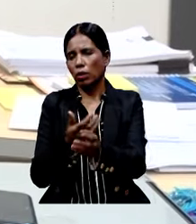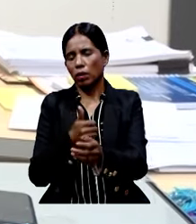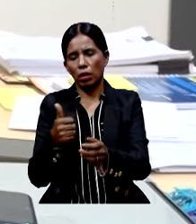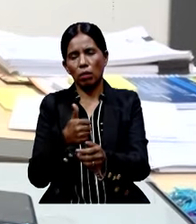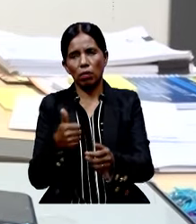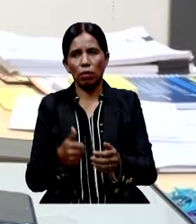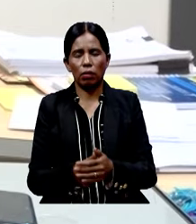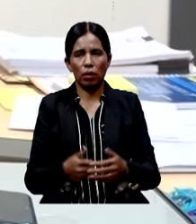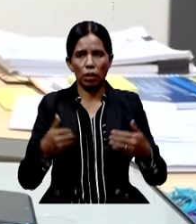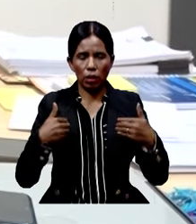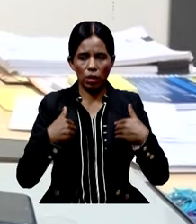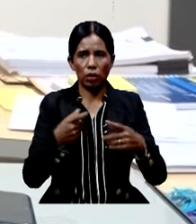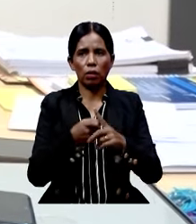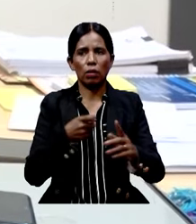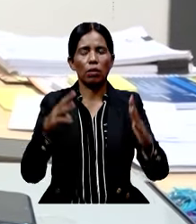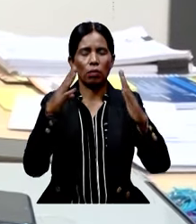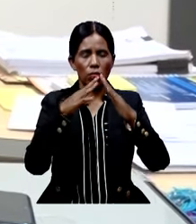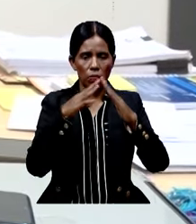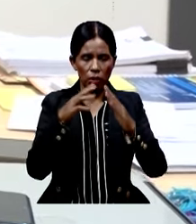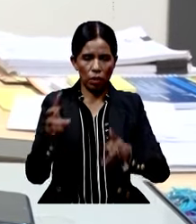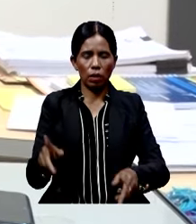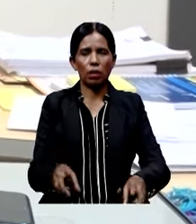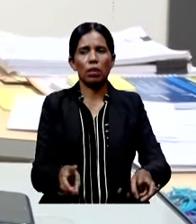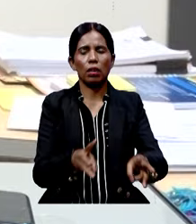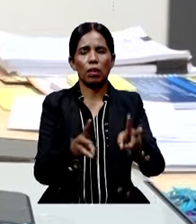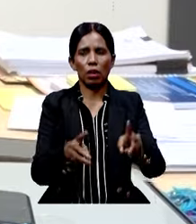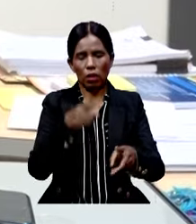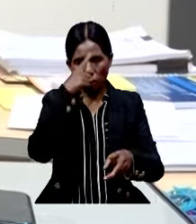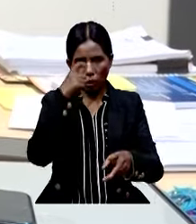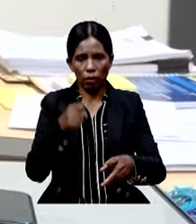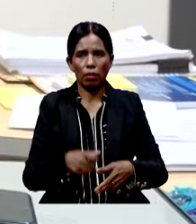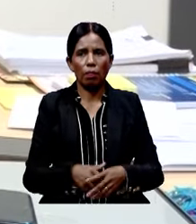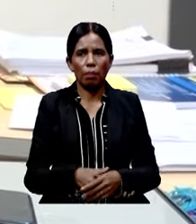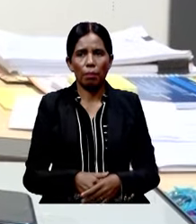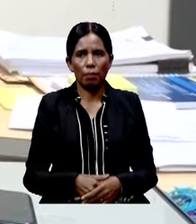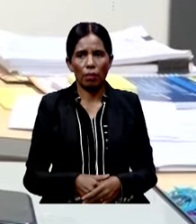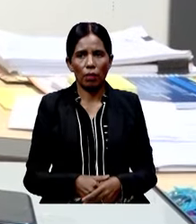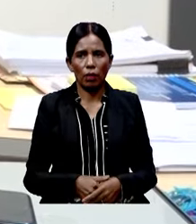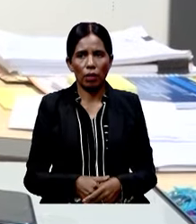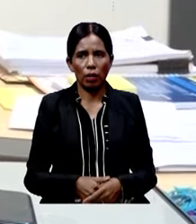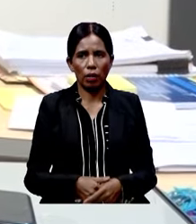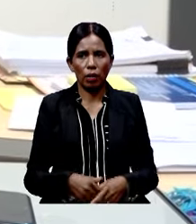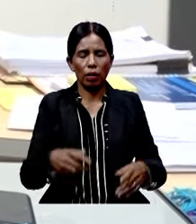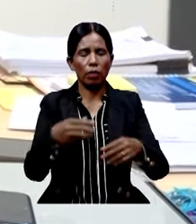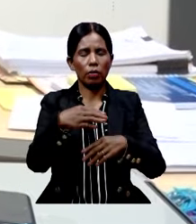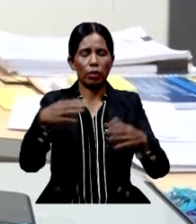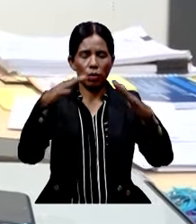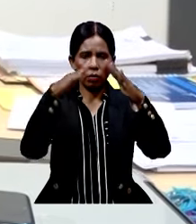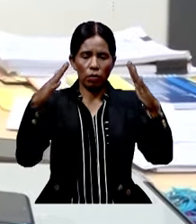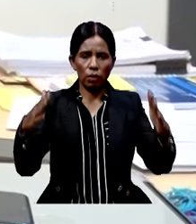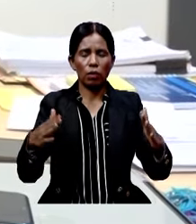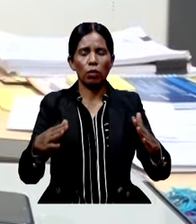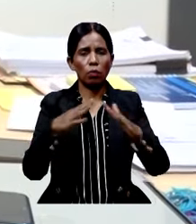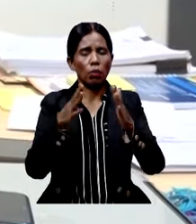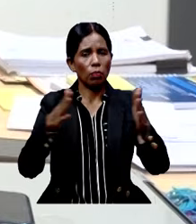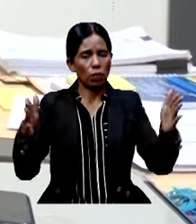lamentações musu mos hosi umanais restrada ibune ora que sta umane armazena ne besi ki hene ba anta ema atu ba parane